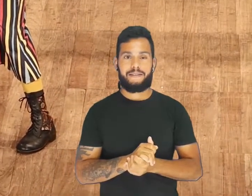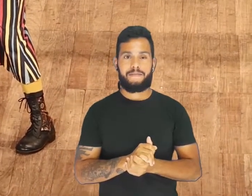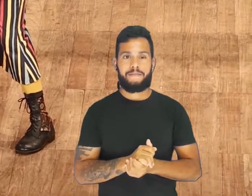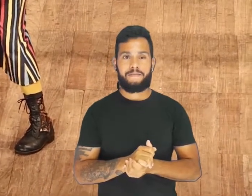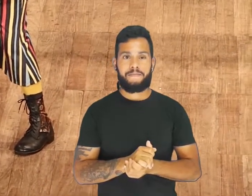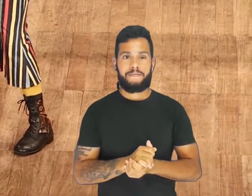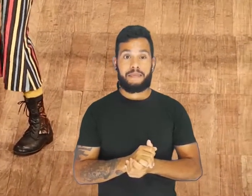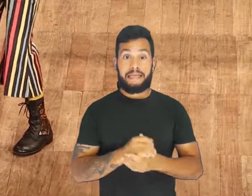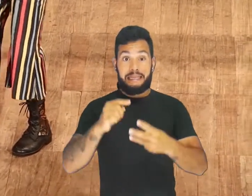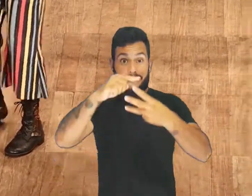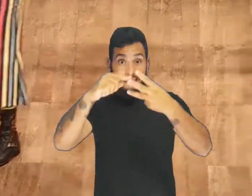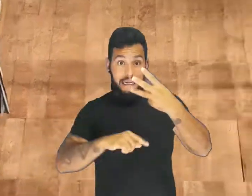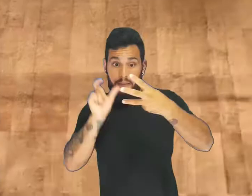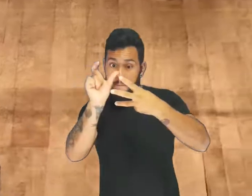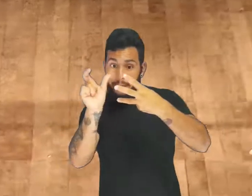Pode. Ai.